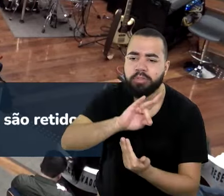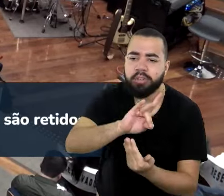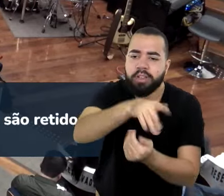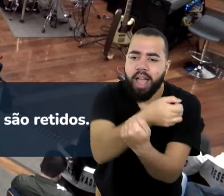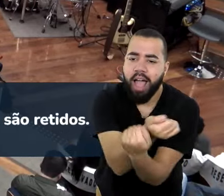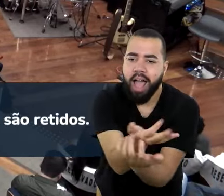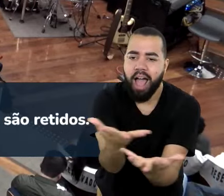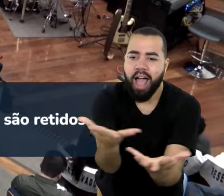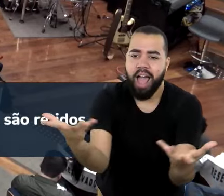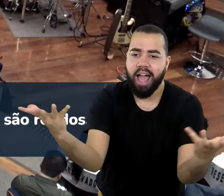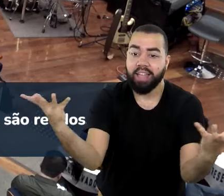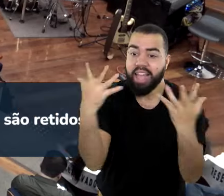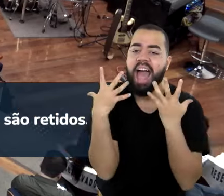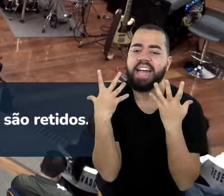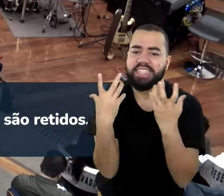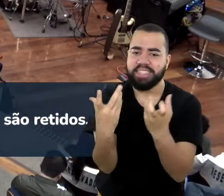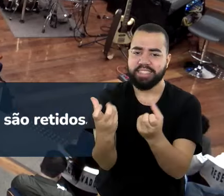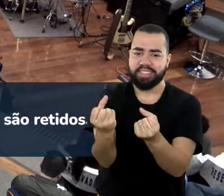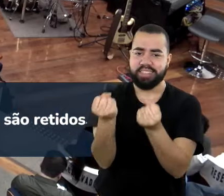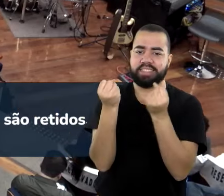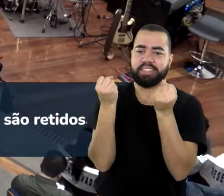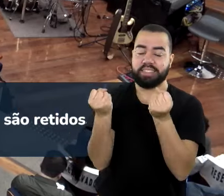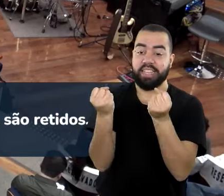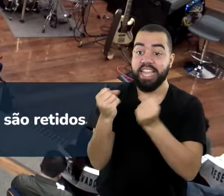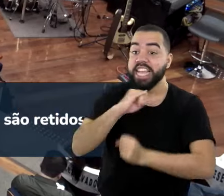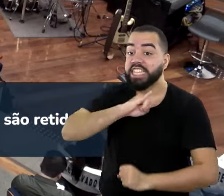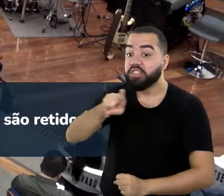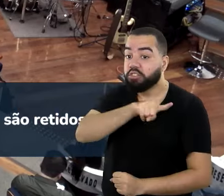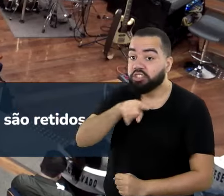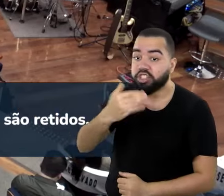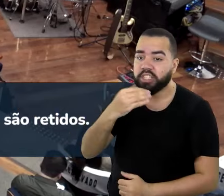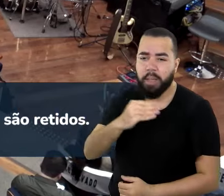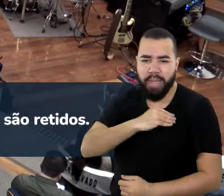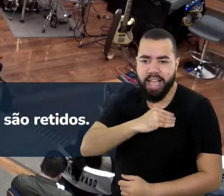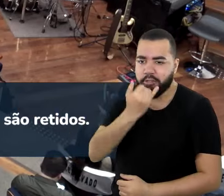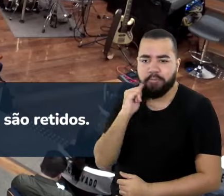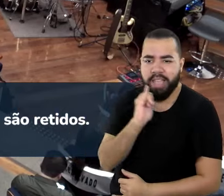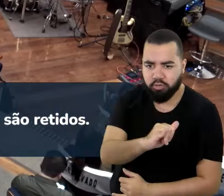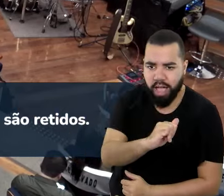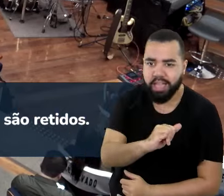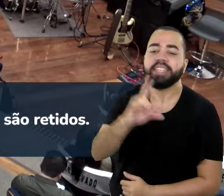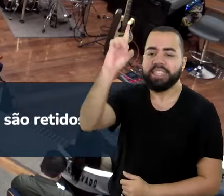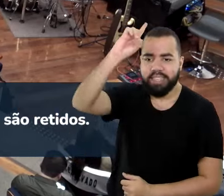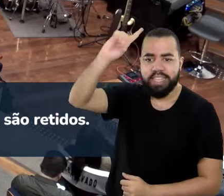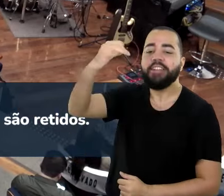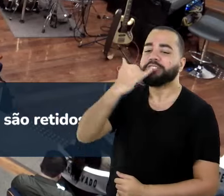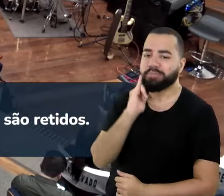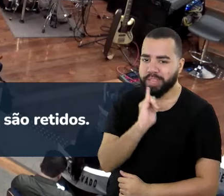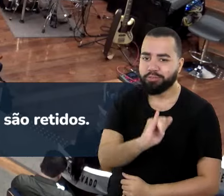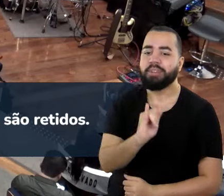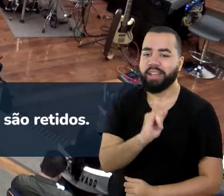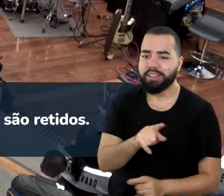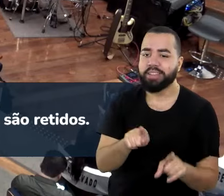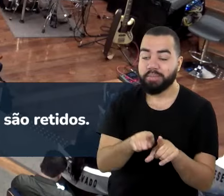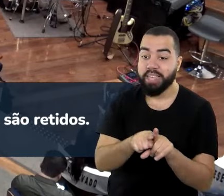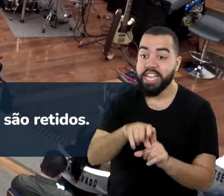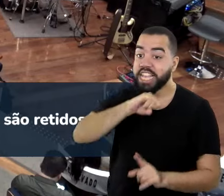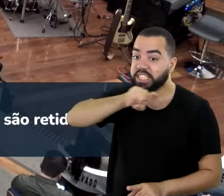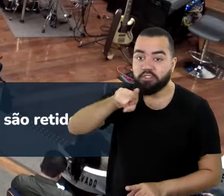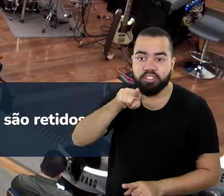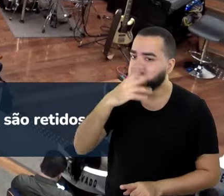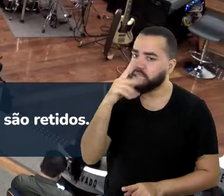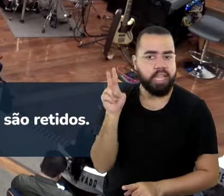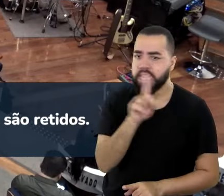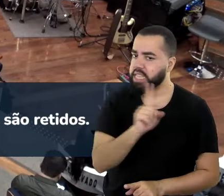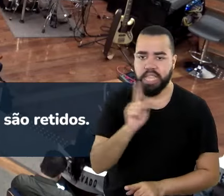Interessante. Se alguém perdoar os pecados, são lhes perdoados, e se vos